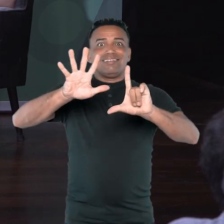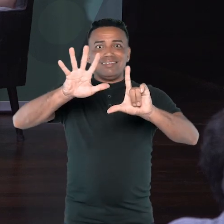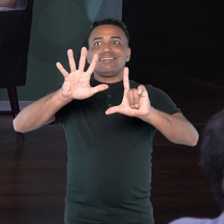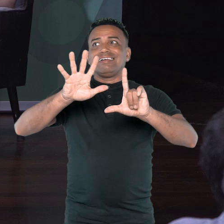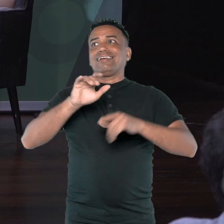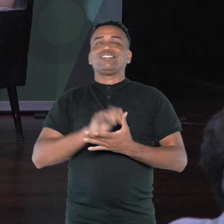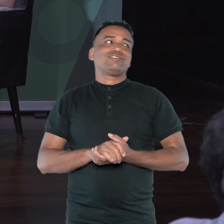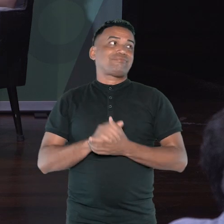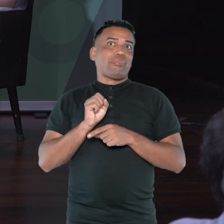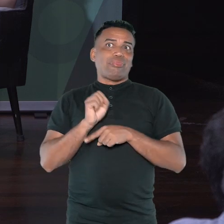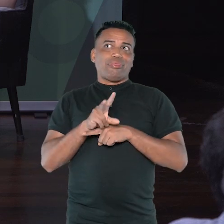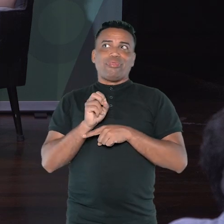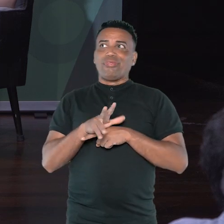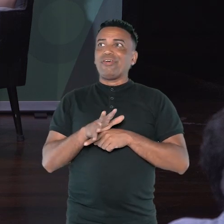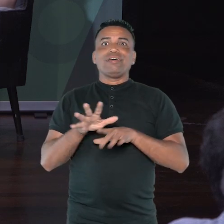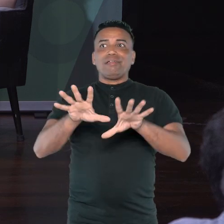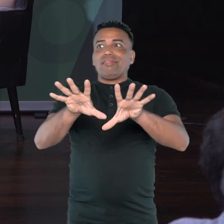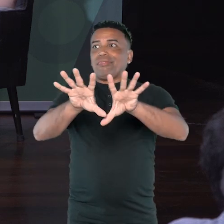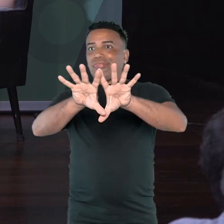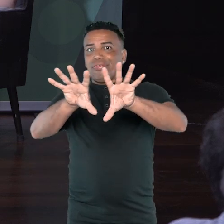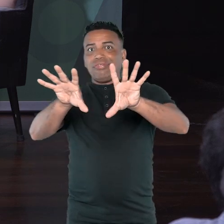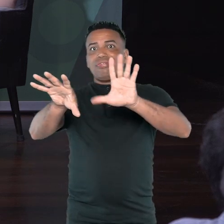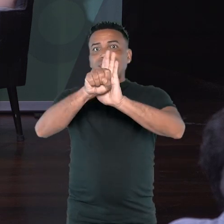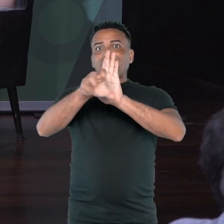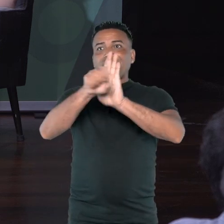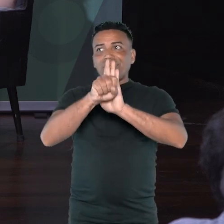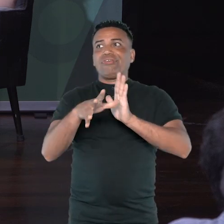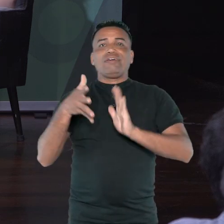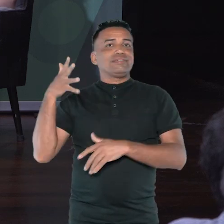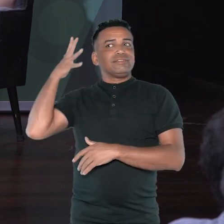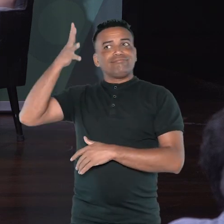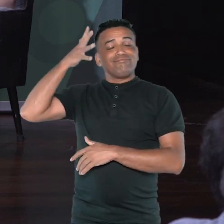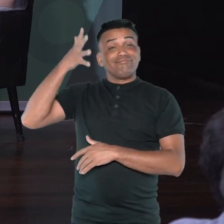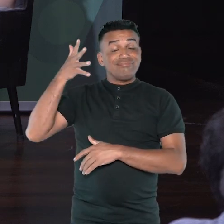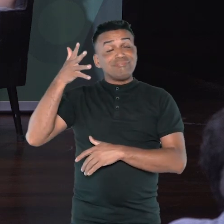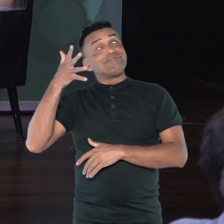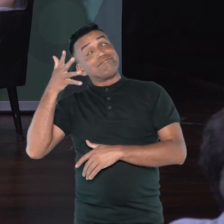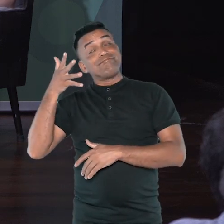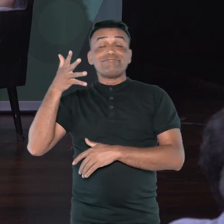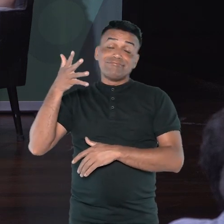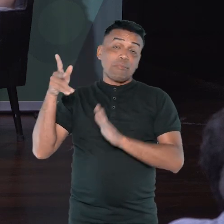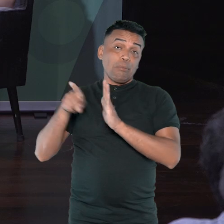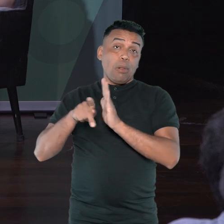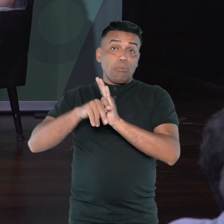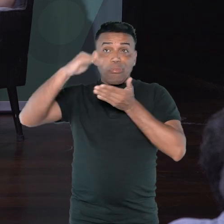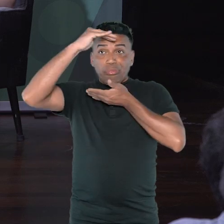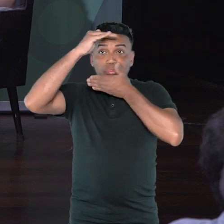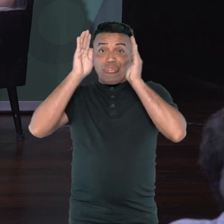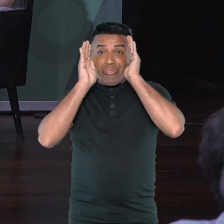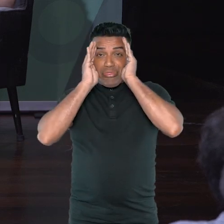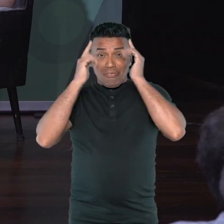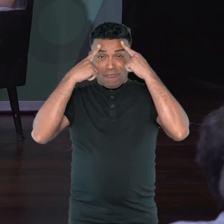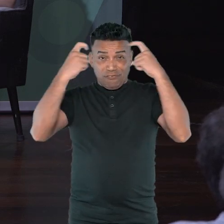completamente contaminadas e tomadas também por discursos que costumam ser muito conservadores e